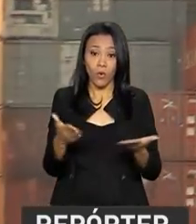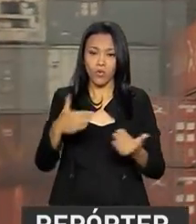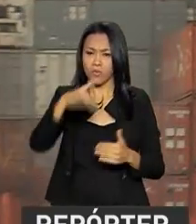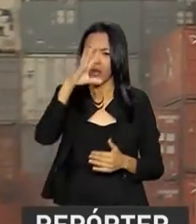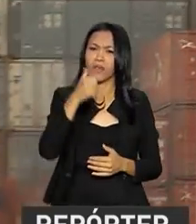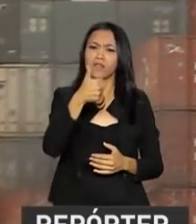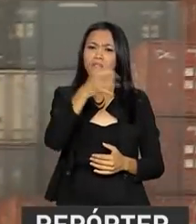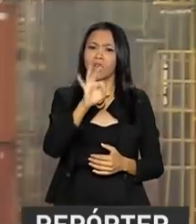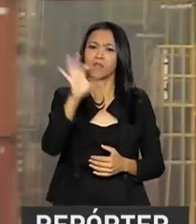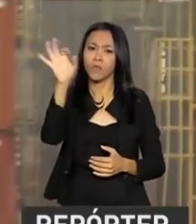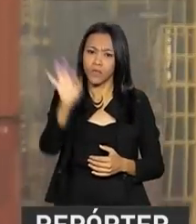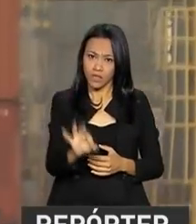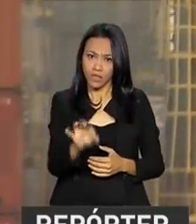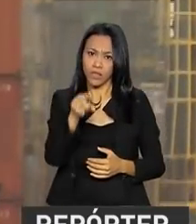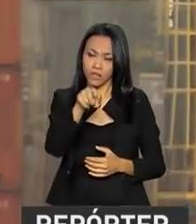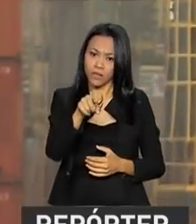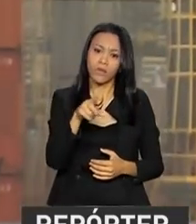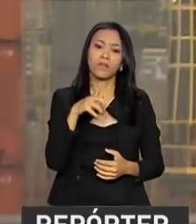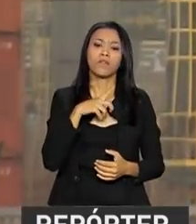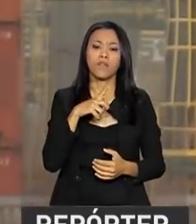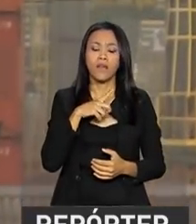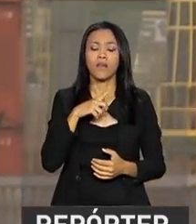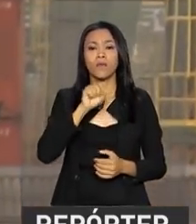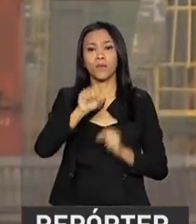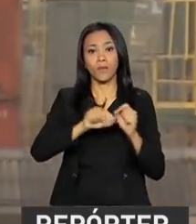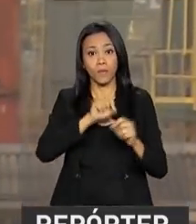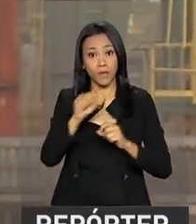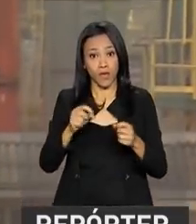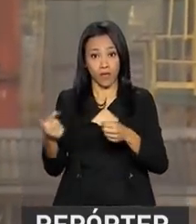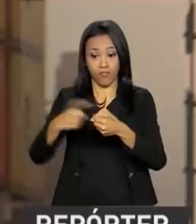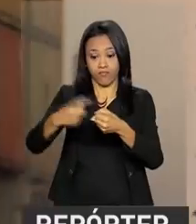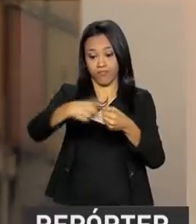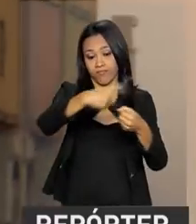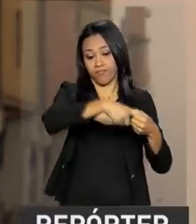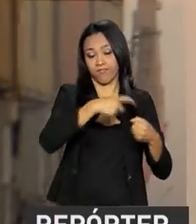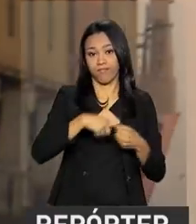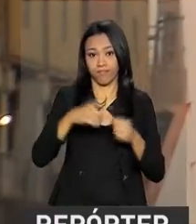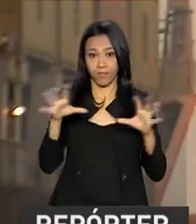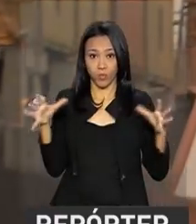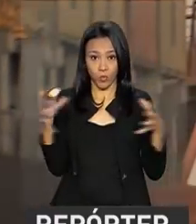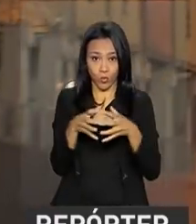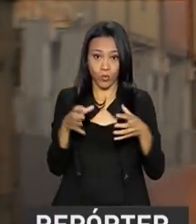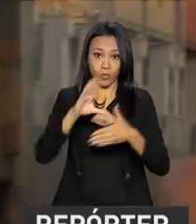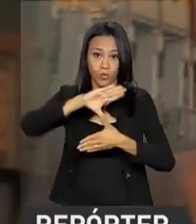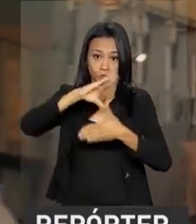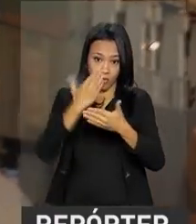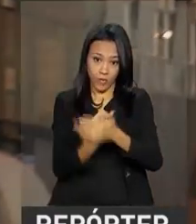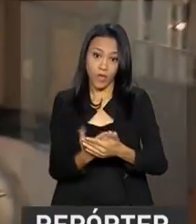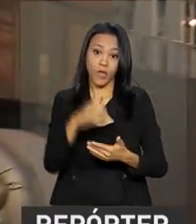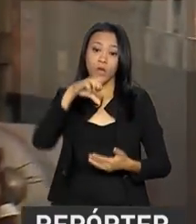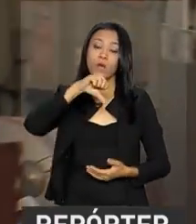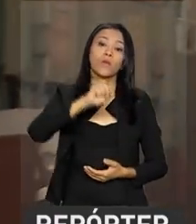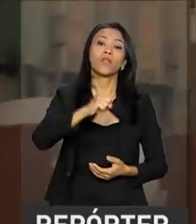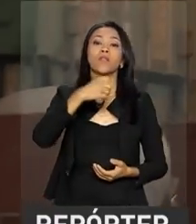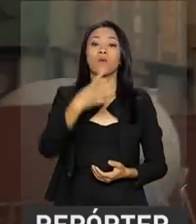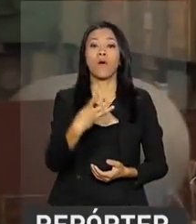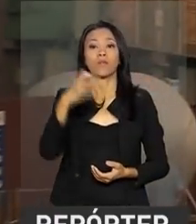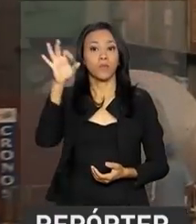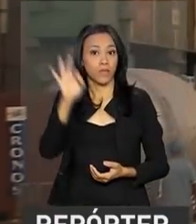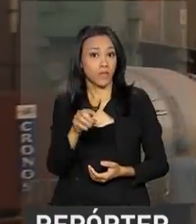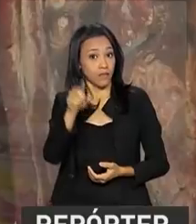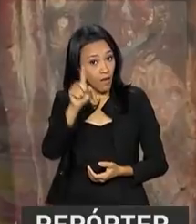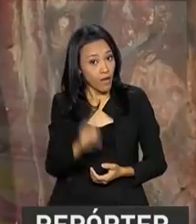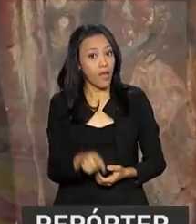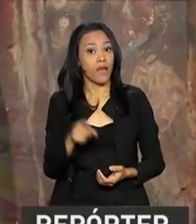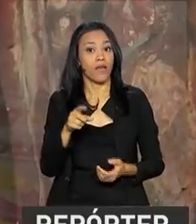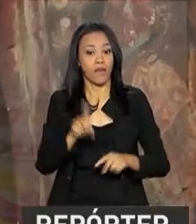brasileiras têm como destino os países sócios do bloco e 84 por cento dessas exportações são produtos